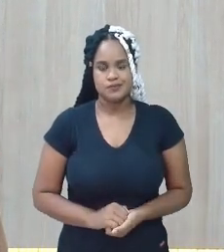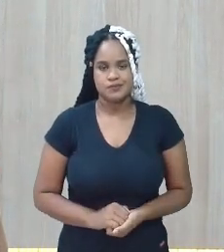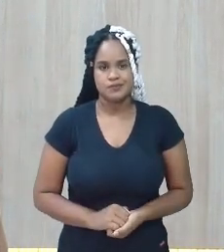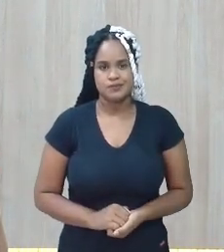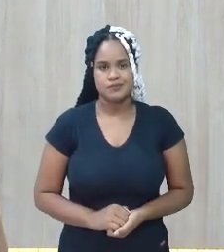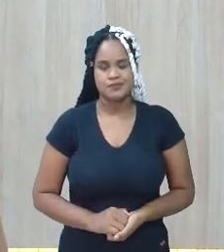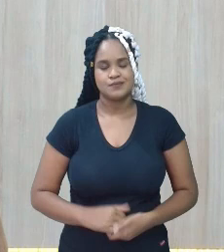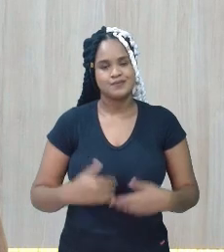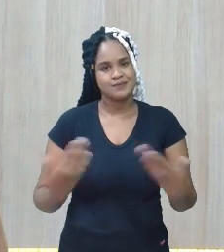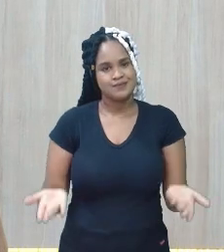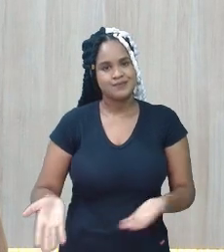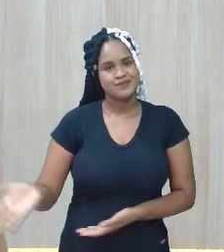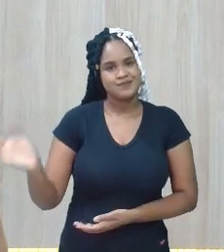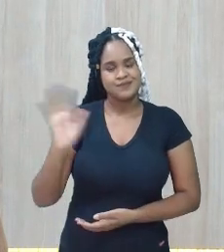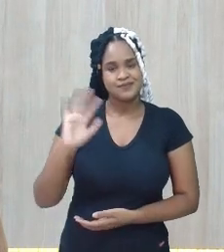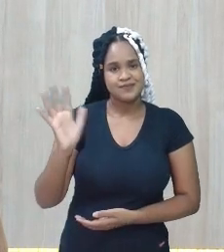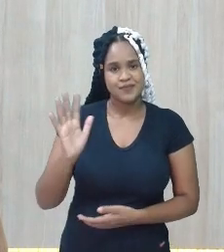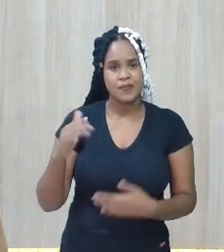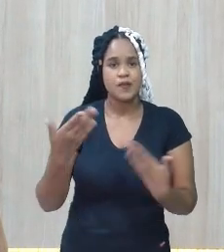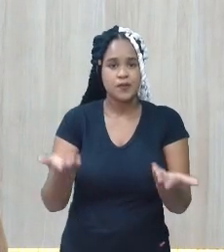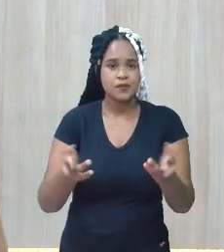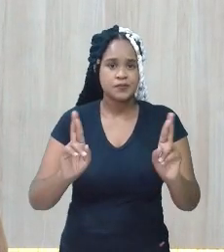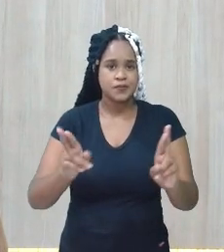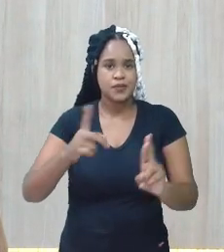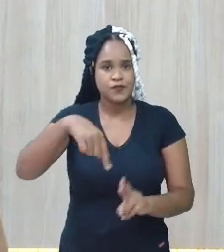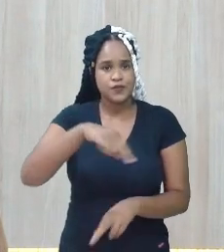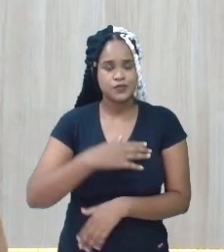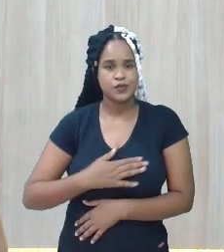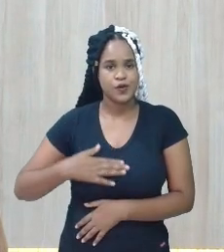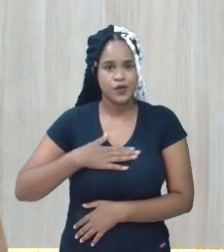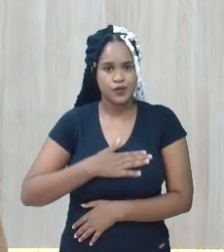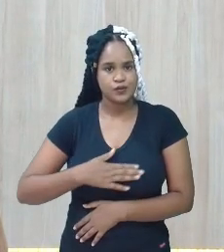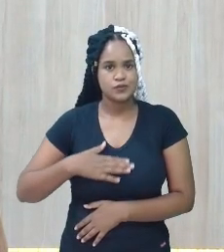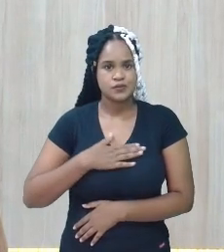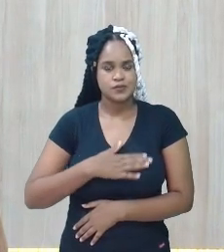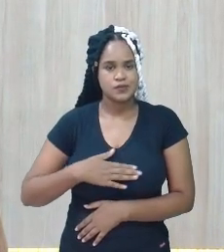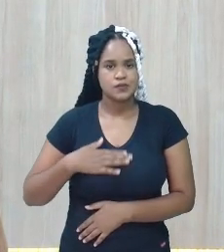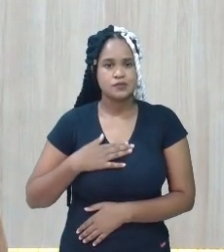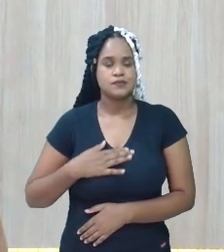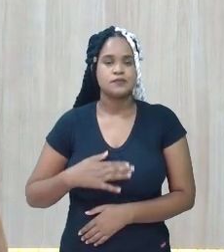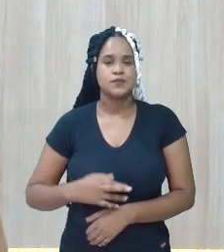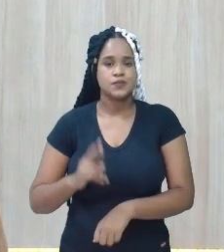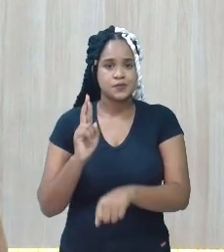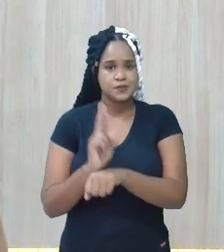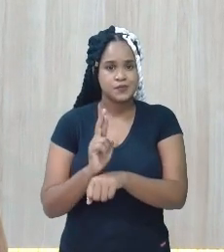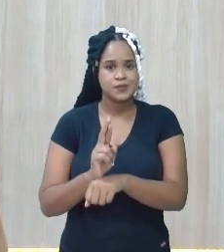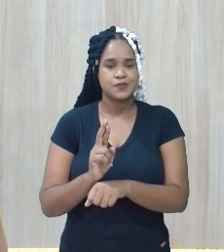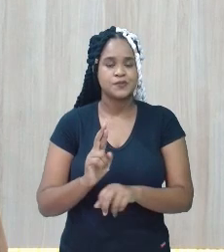Bom, vamos ficando por aqui. Eu espero que você tenha gostado dessa temática. Eu aguardo vocês no